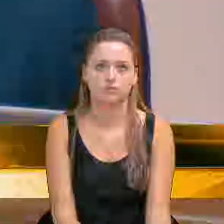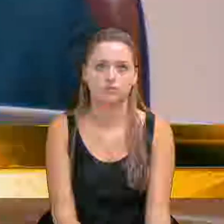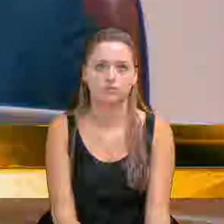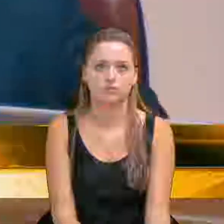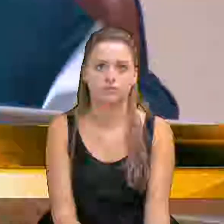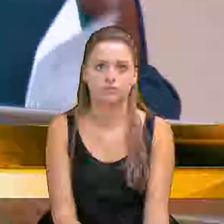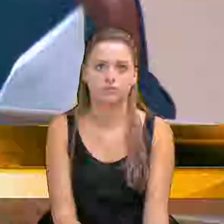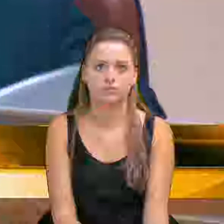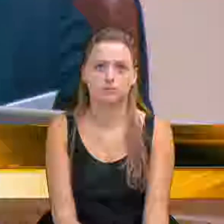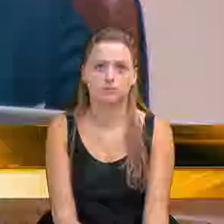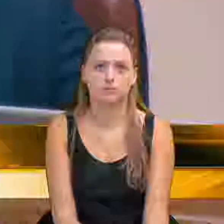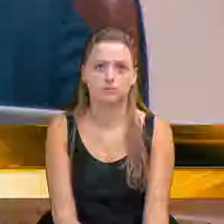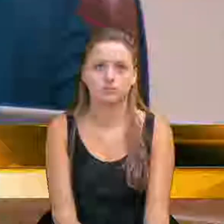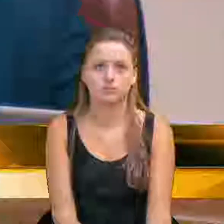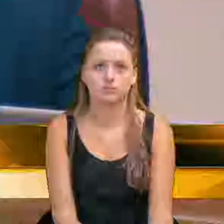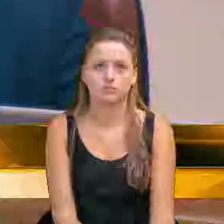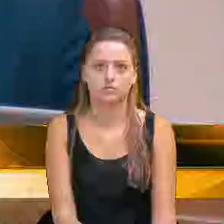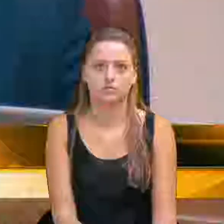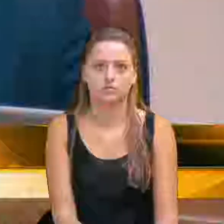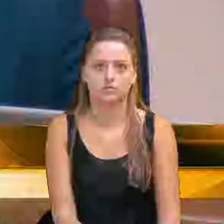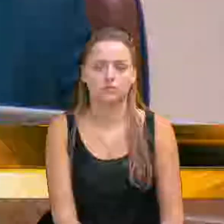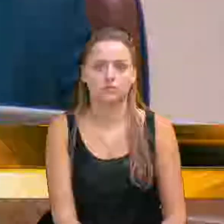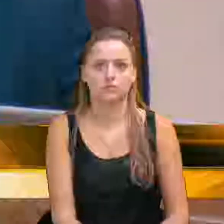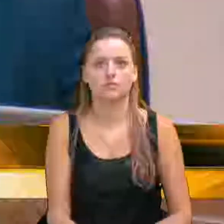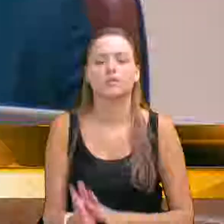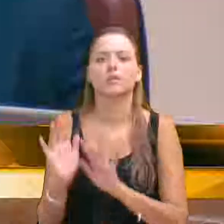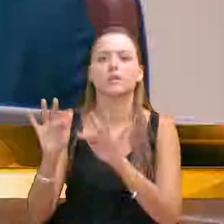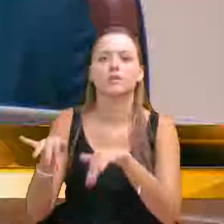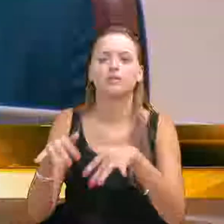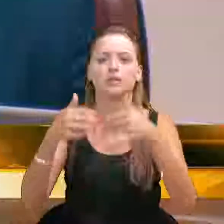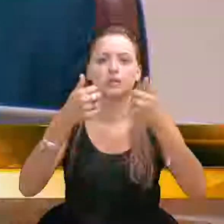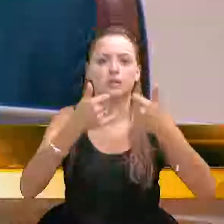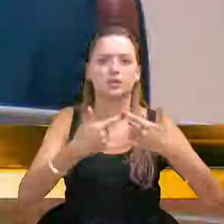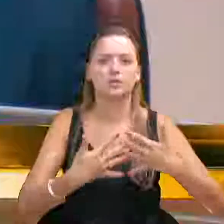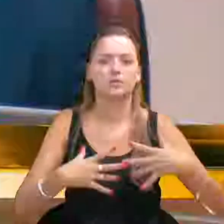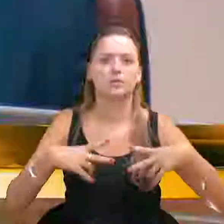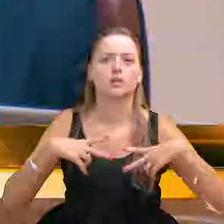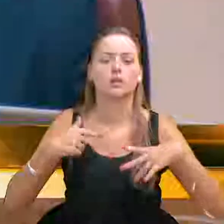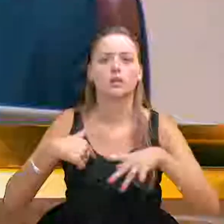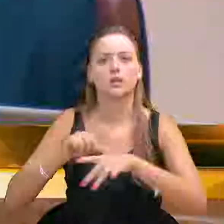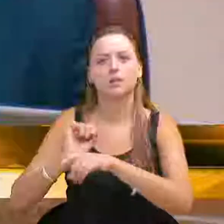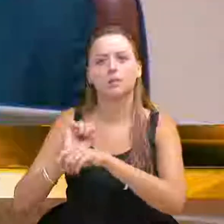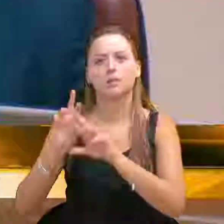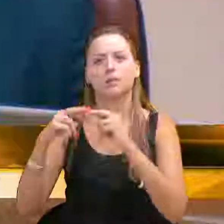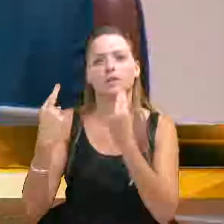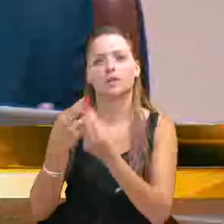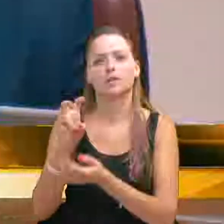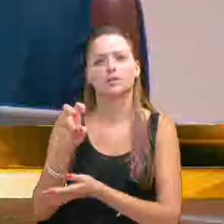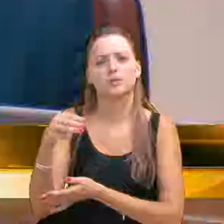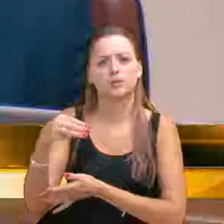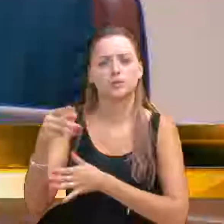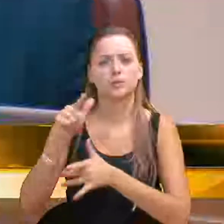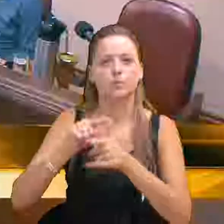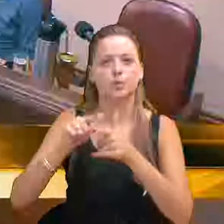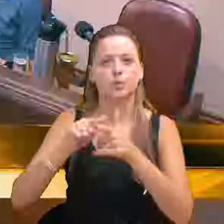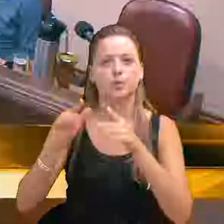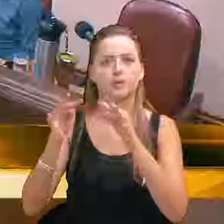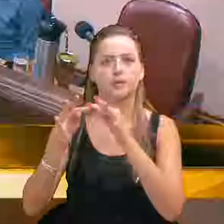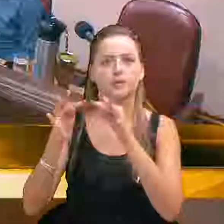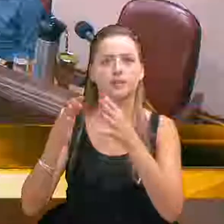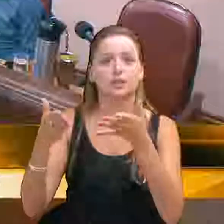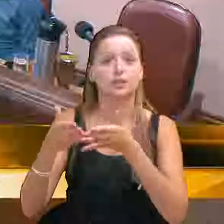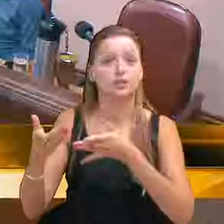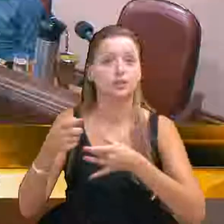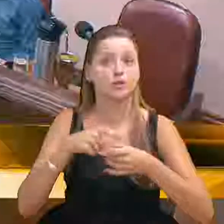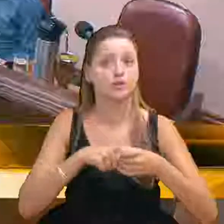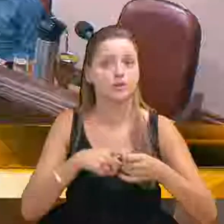aqui. Esse aqui? Calma, você vai. Encerradas as pequenas comunicações, eu suspendo a sessão por 5 minutos por problemas técnicos. Já voltamos